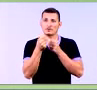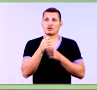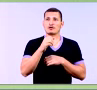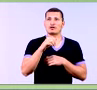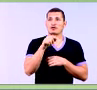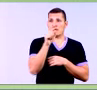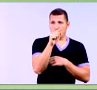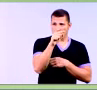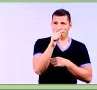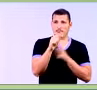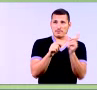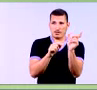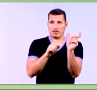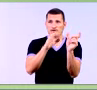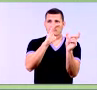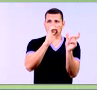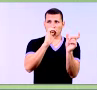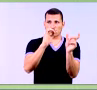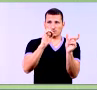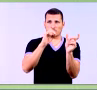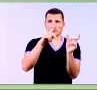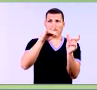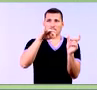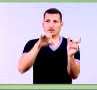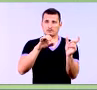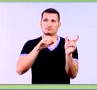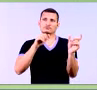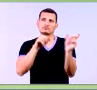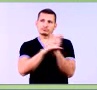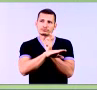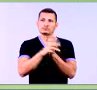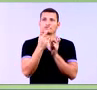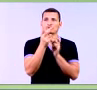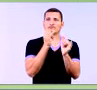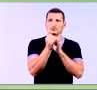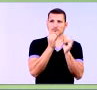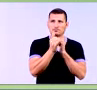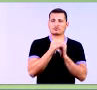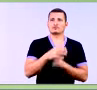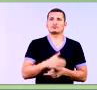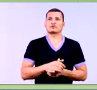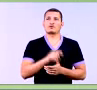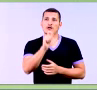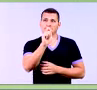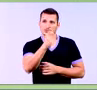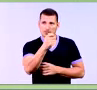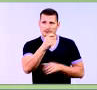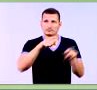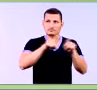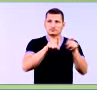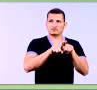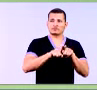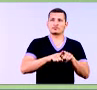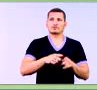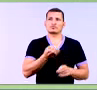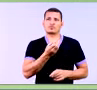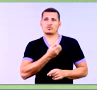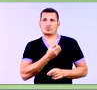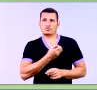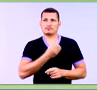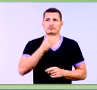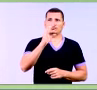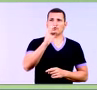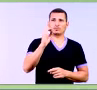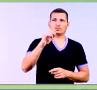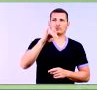duas informações, não esqueçam. O nome do cookie, que é a chave, e o valor do cookie. Ele assume